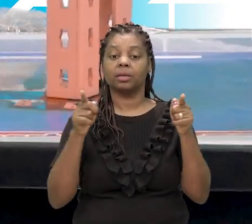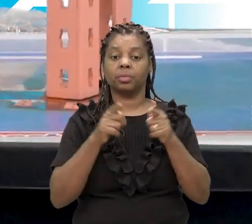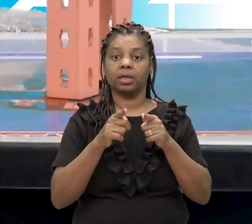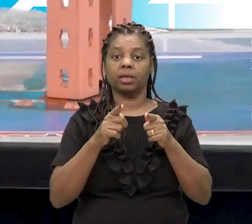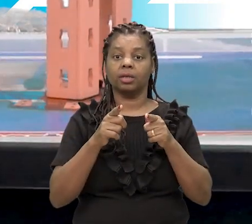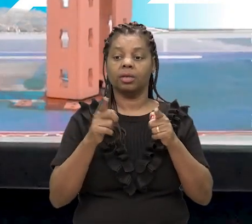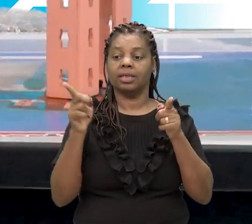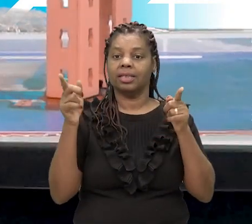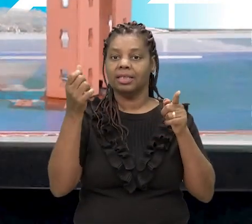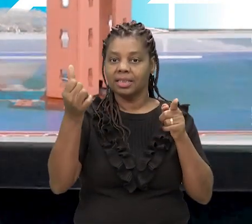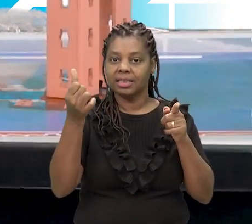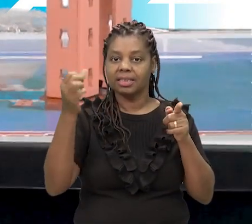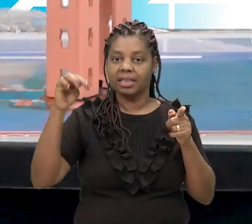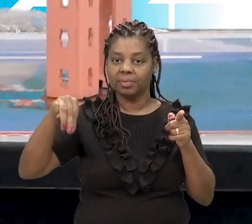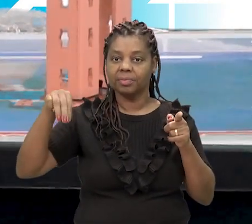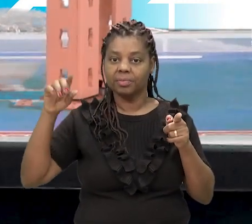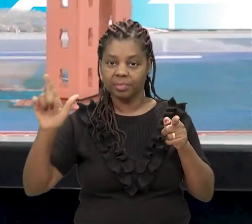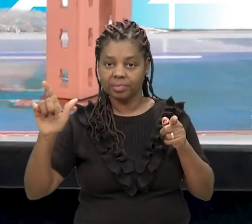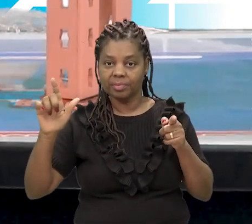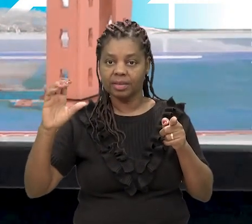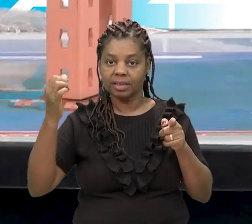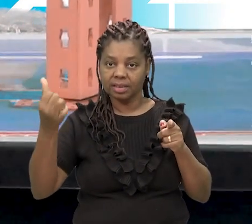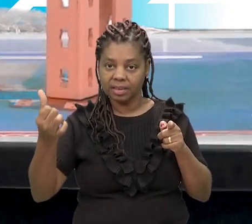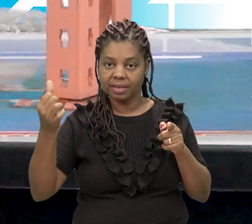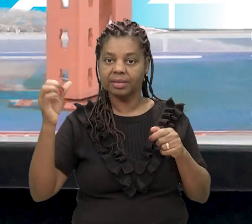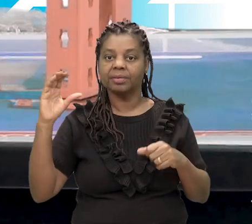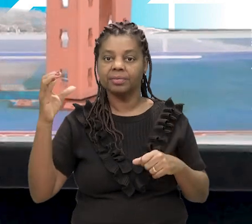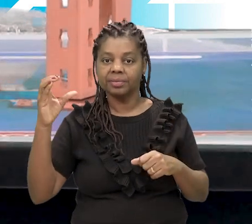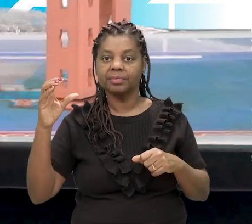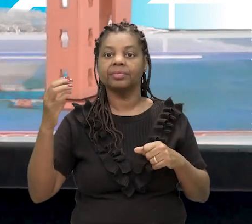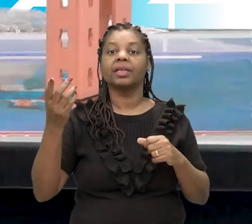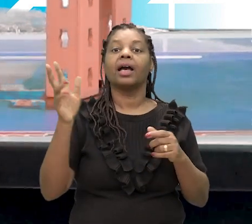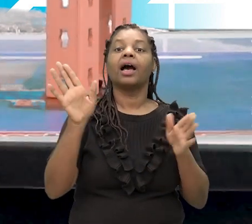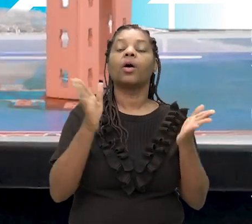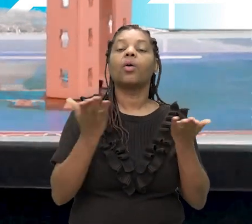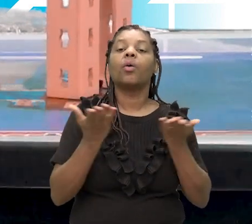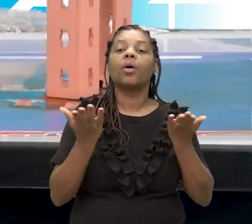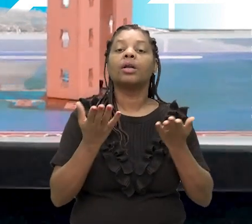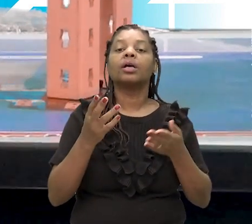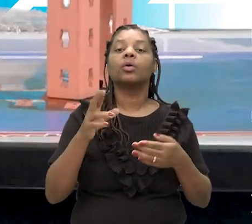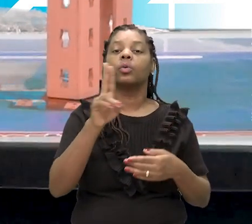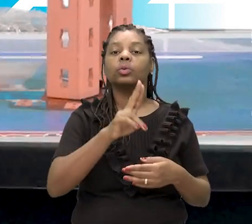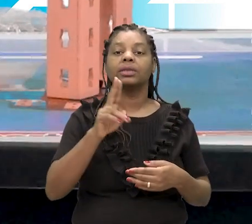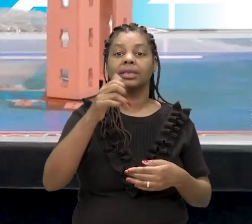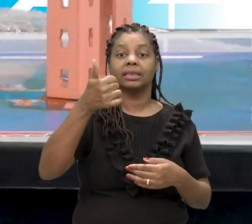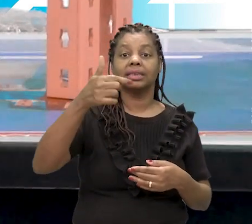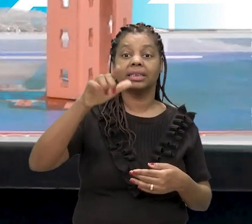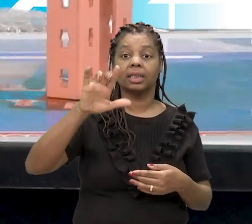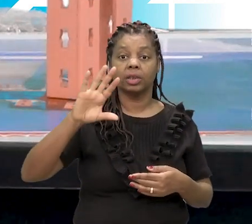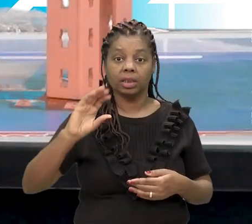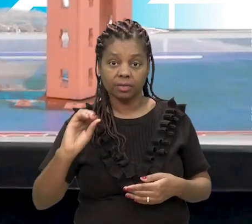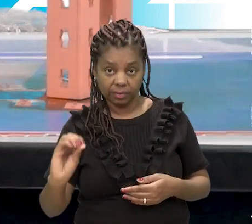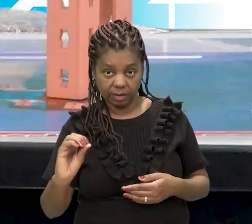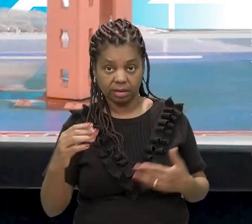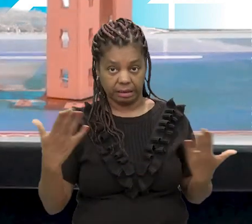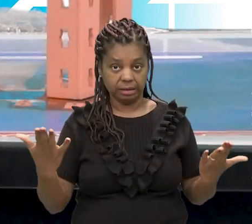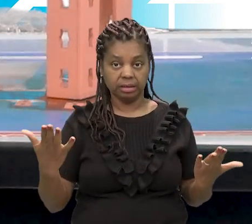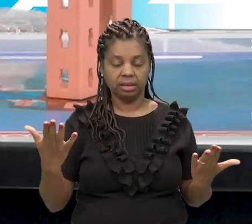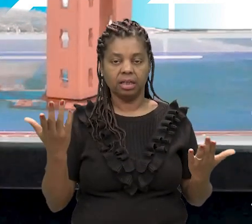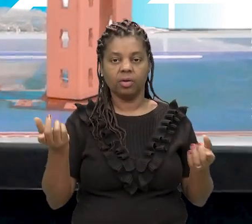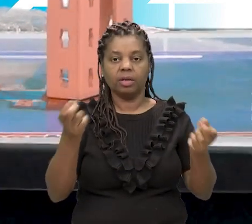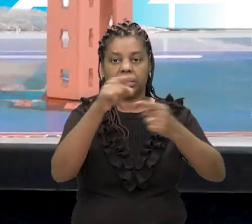tamanho. Na mesa nós usamos um bloco de 60 milímetros, ou seja, 6 centímetros, e aqui nós vamos usar um bloco de